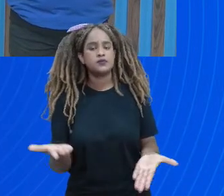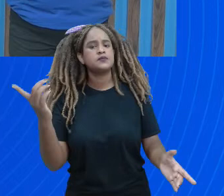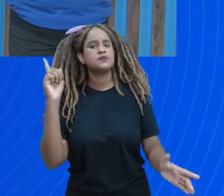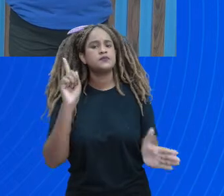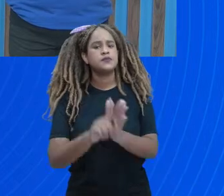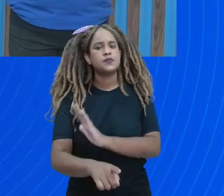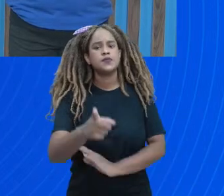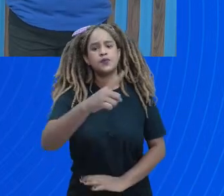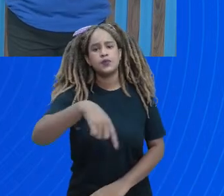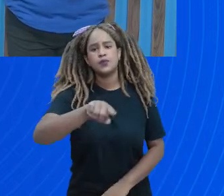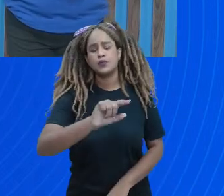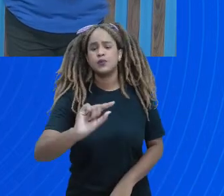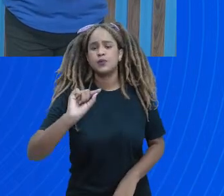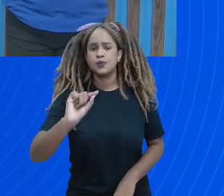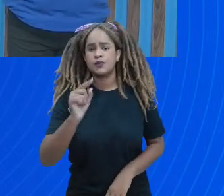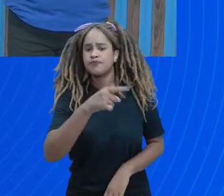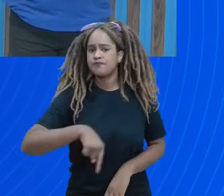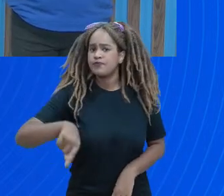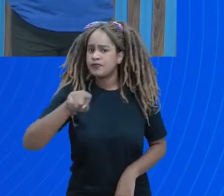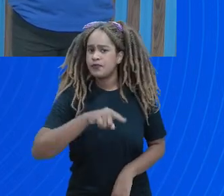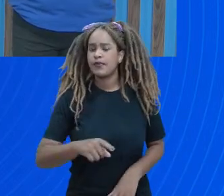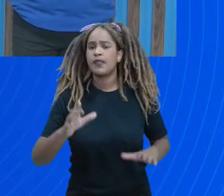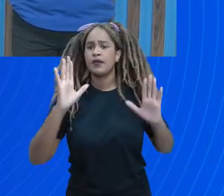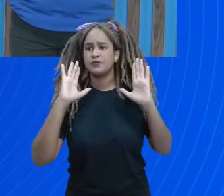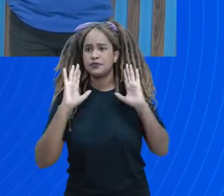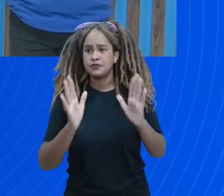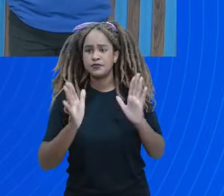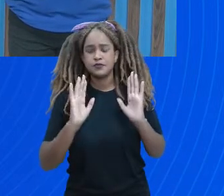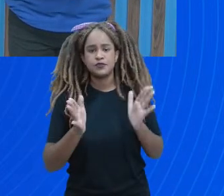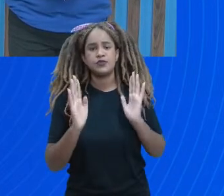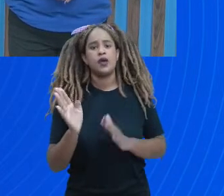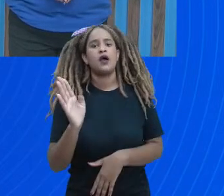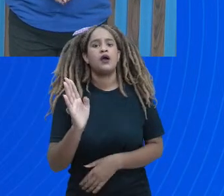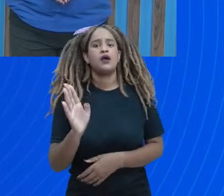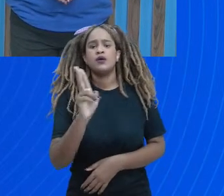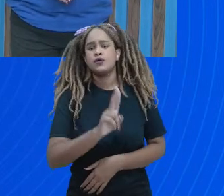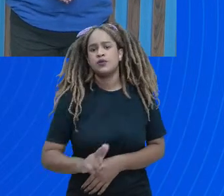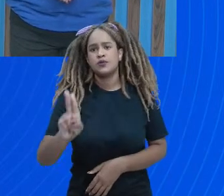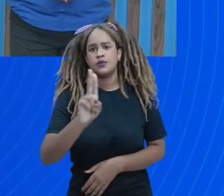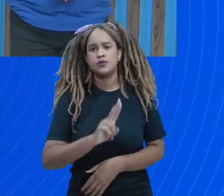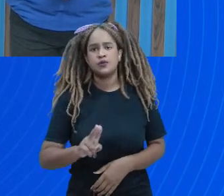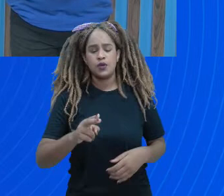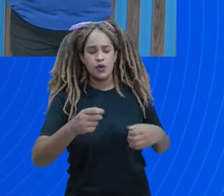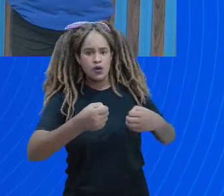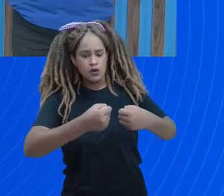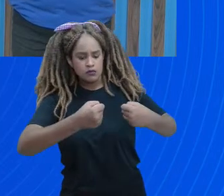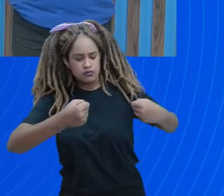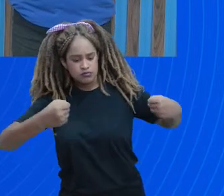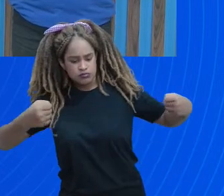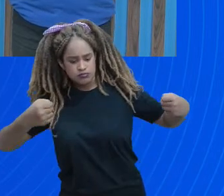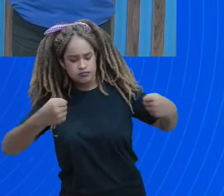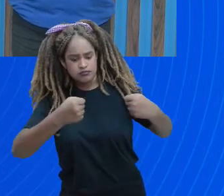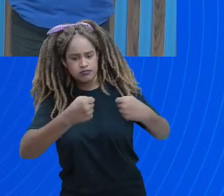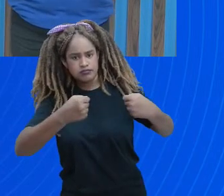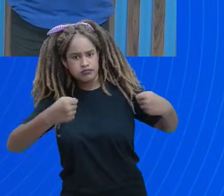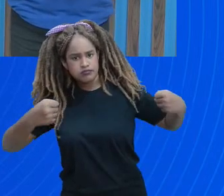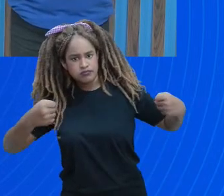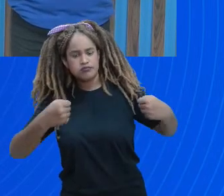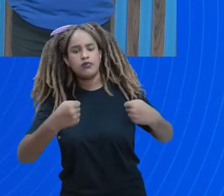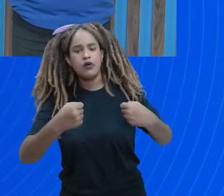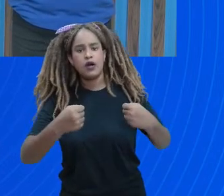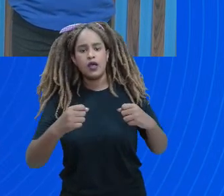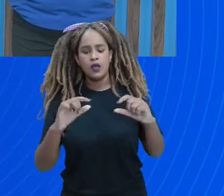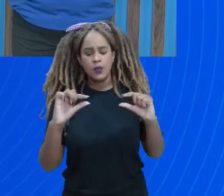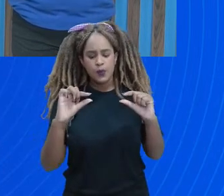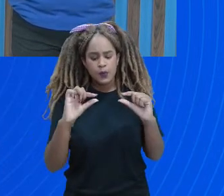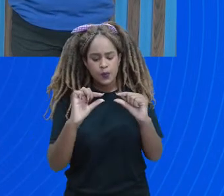né? Vocês já manipularam algum imã? Já pegaram um imã aí na casa